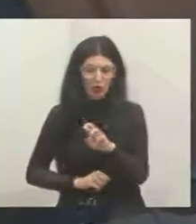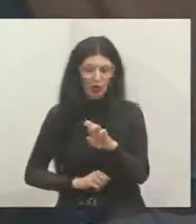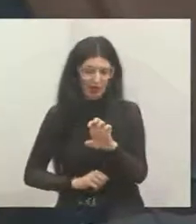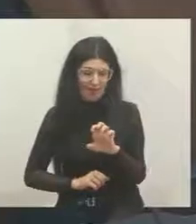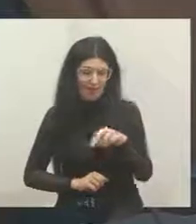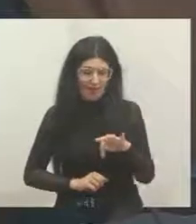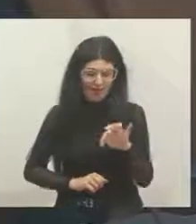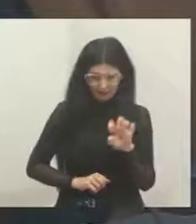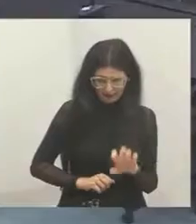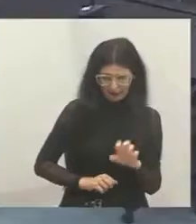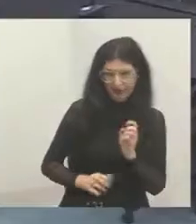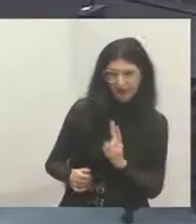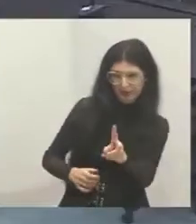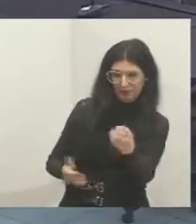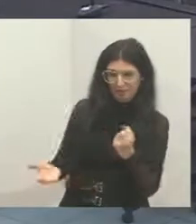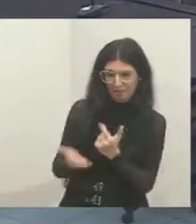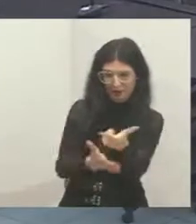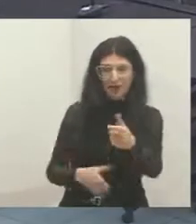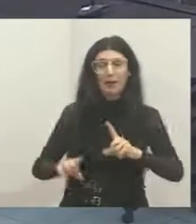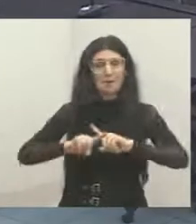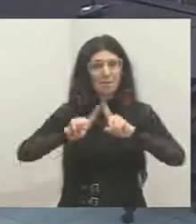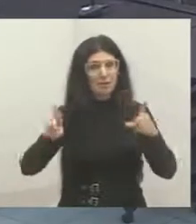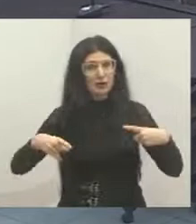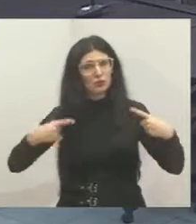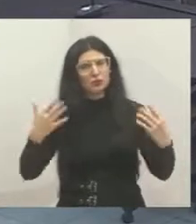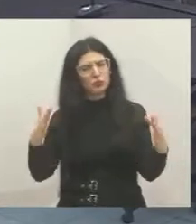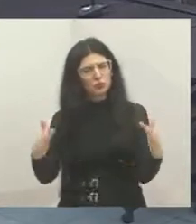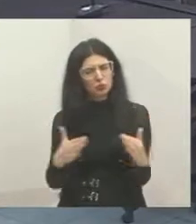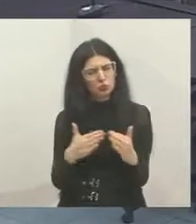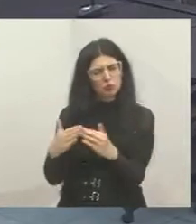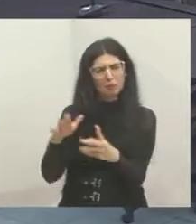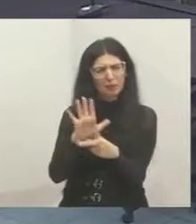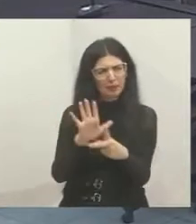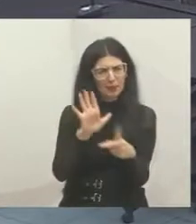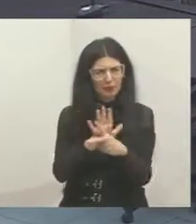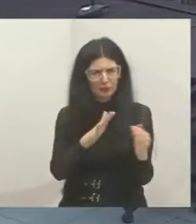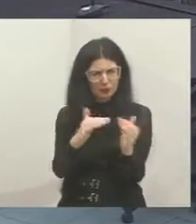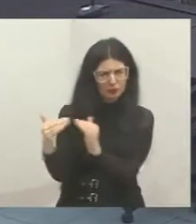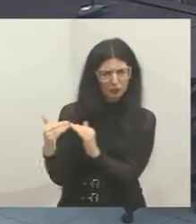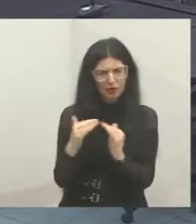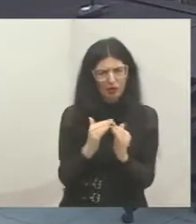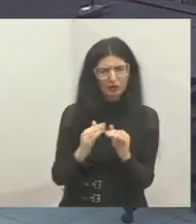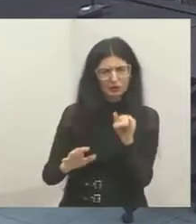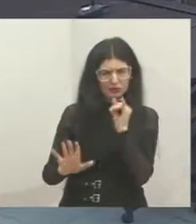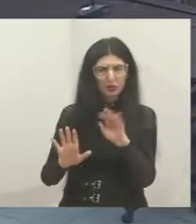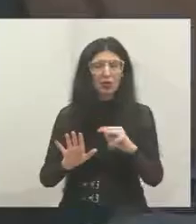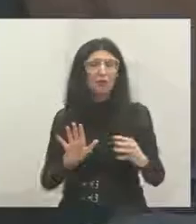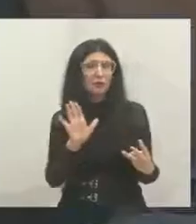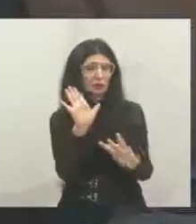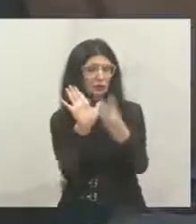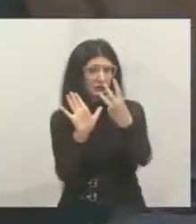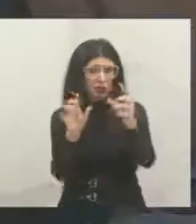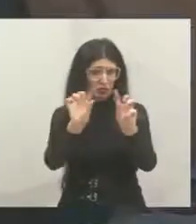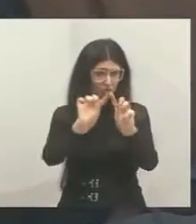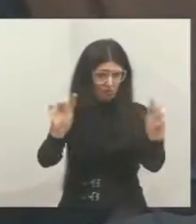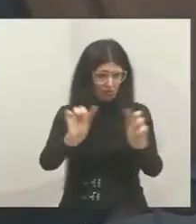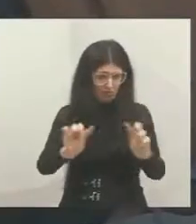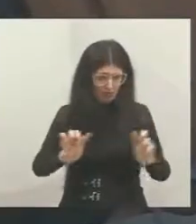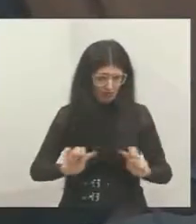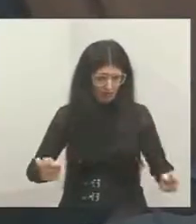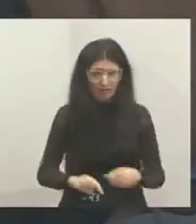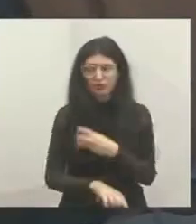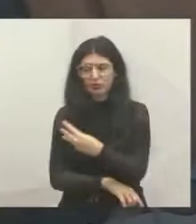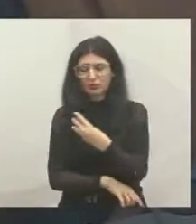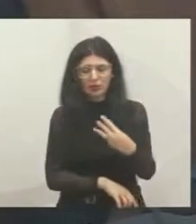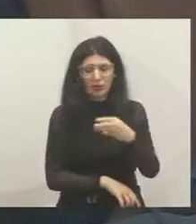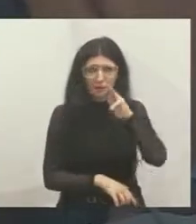Receita patrimonial. Está na primeira, segunda, terceira linha. Descendo aí, você tem uma meta orçada de